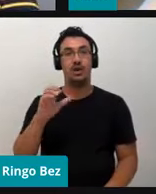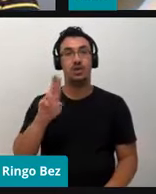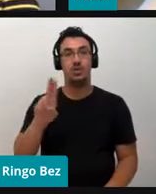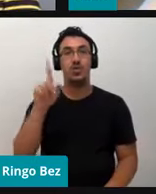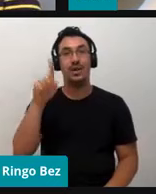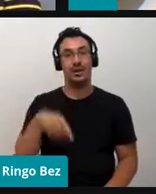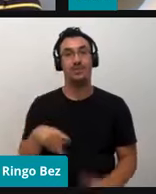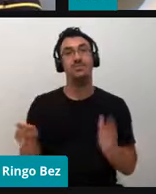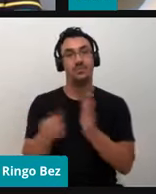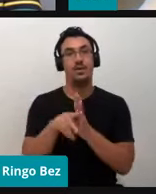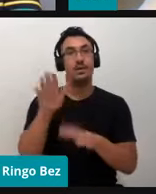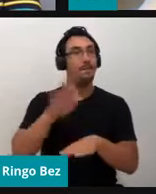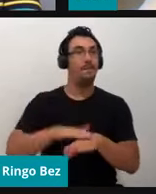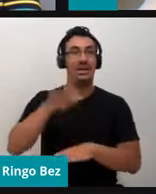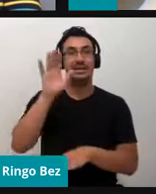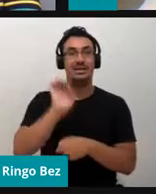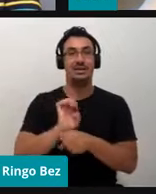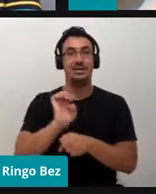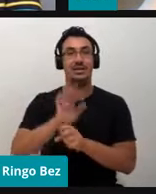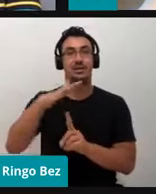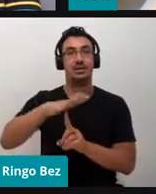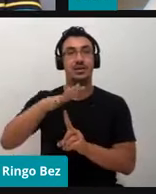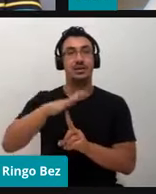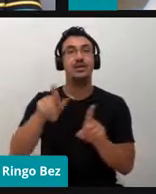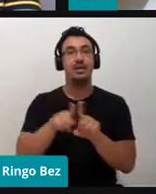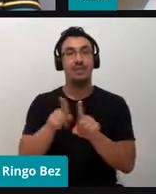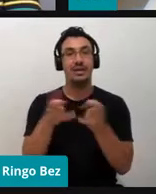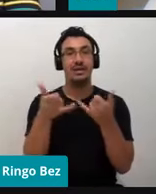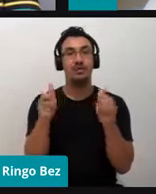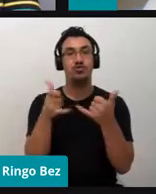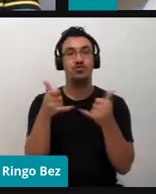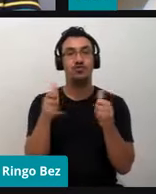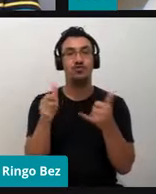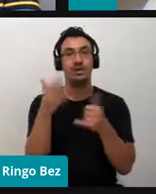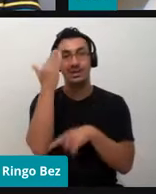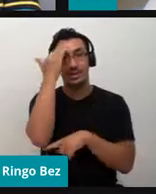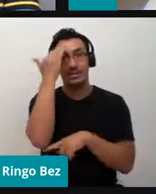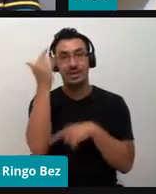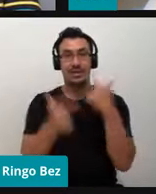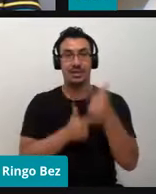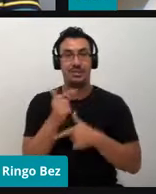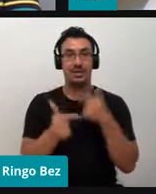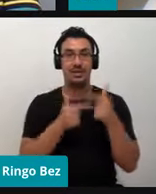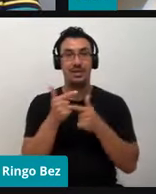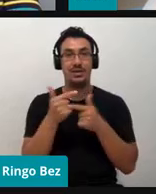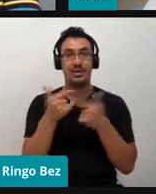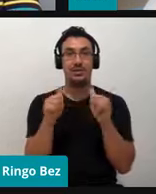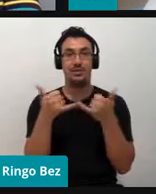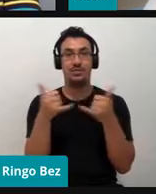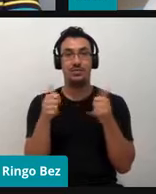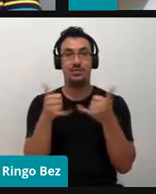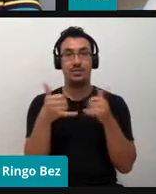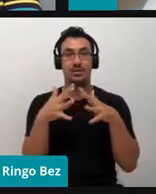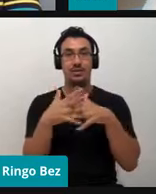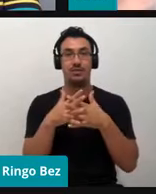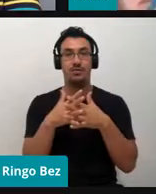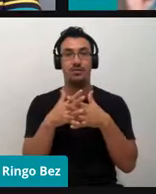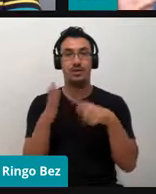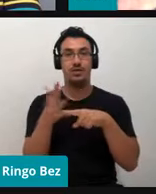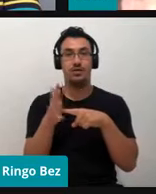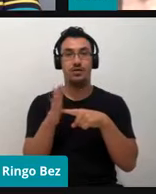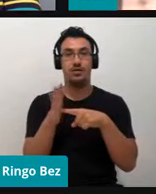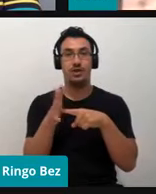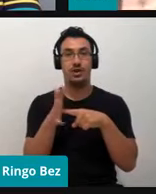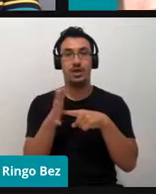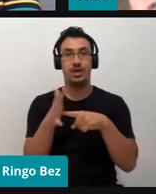Iguaçu, ele também é uma bacia que gera eletricidade. E para operar as hidrelétricas, é preciso manter um certo